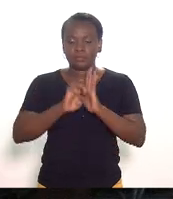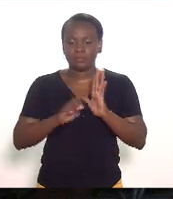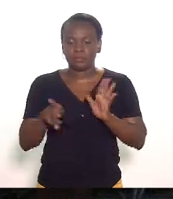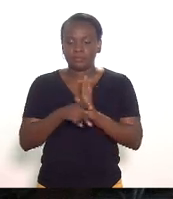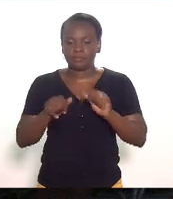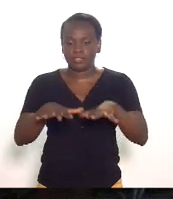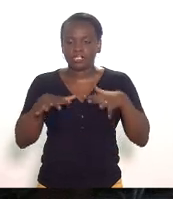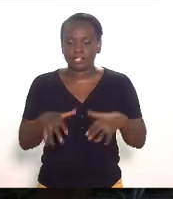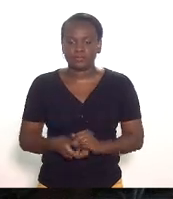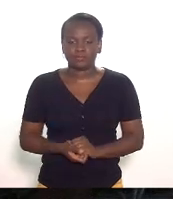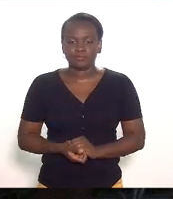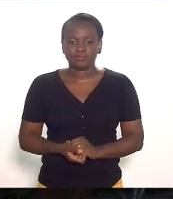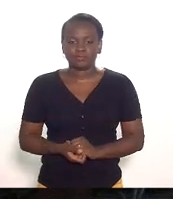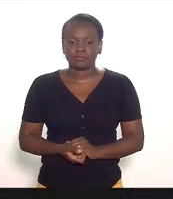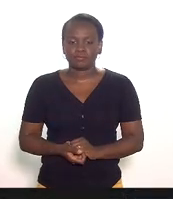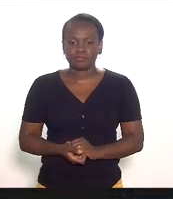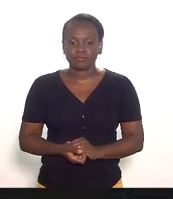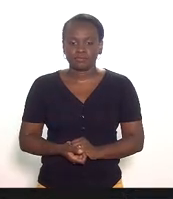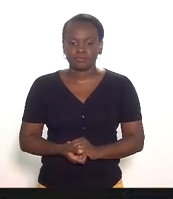plenário.